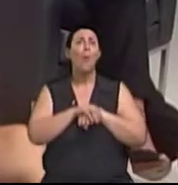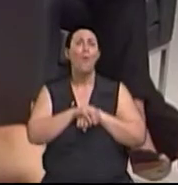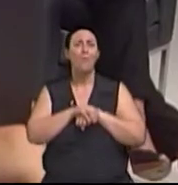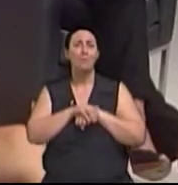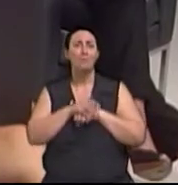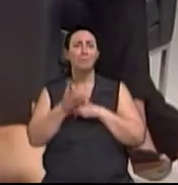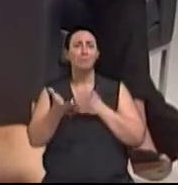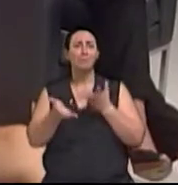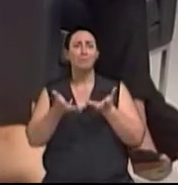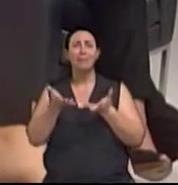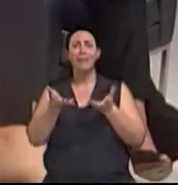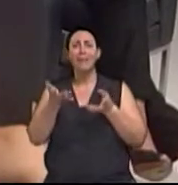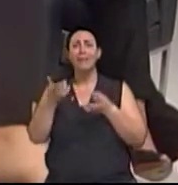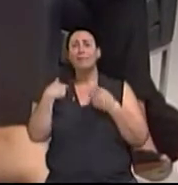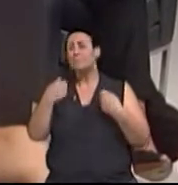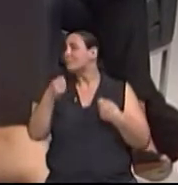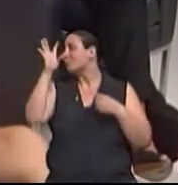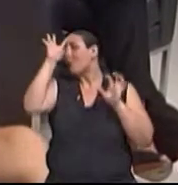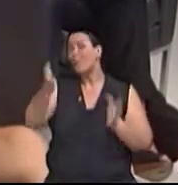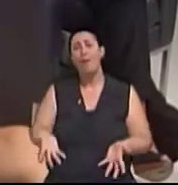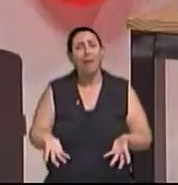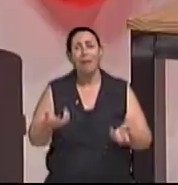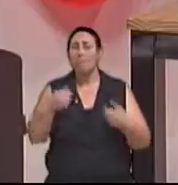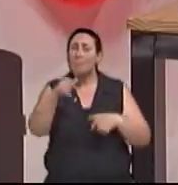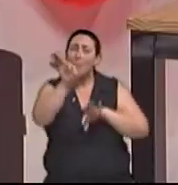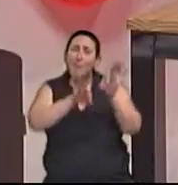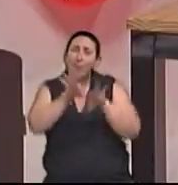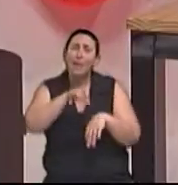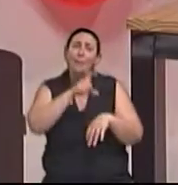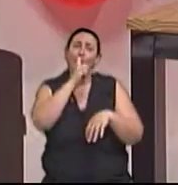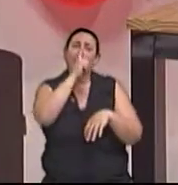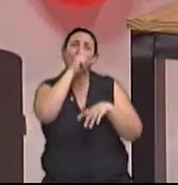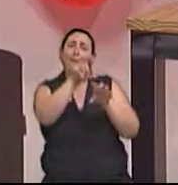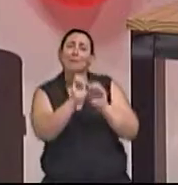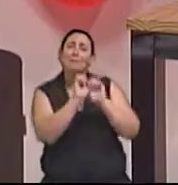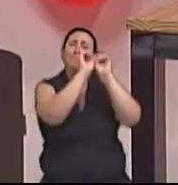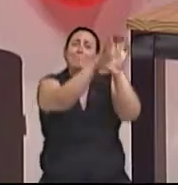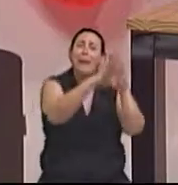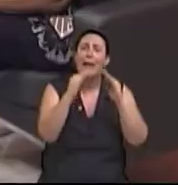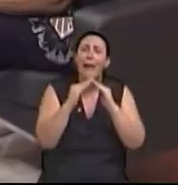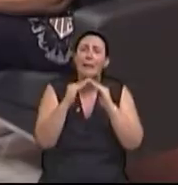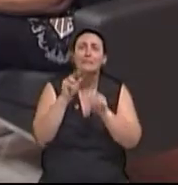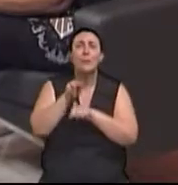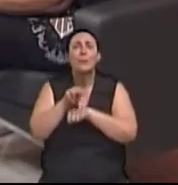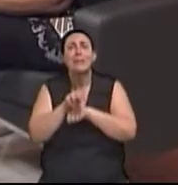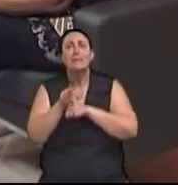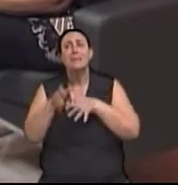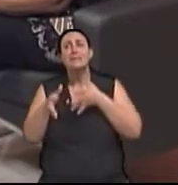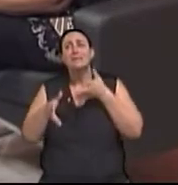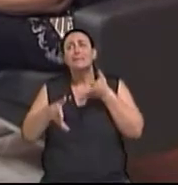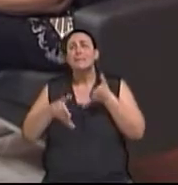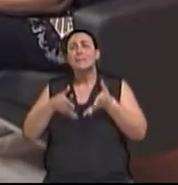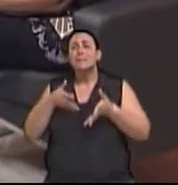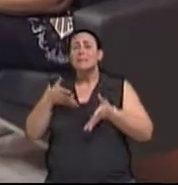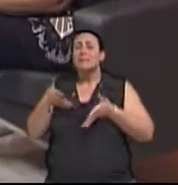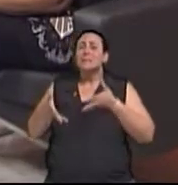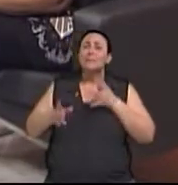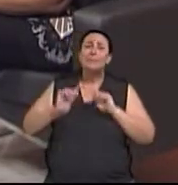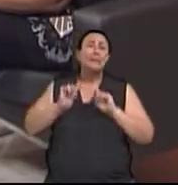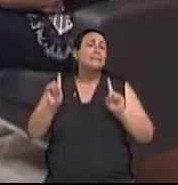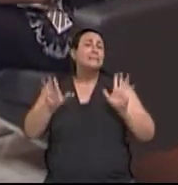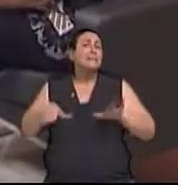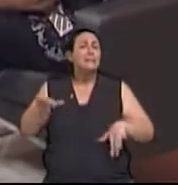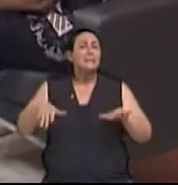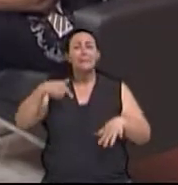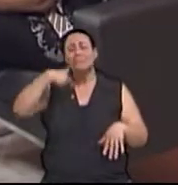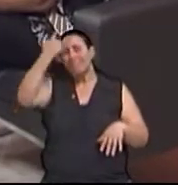que tomar essa decisão tem que preparar o seu pai ou a sua mãe para levar quer dizer mas e e às vezes eles estão bem na casa geriátrica mas